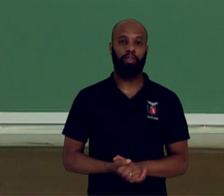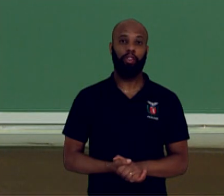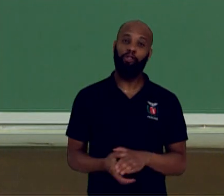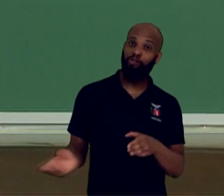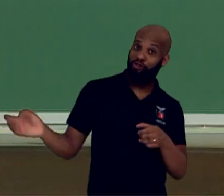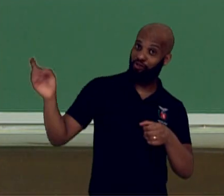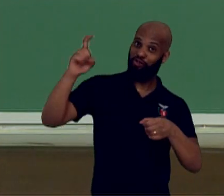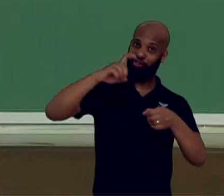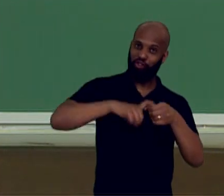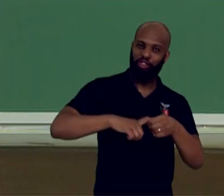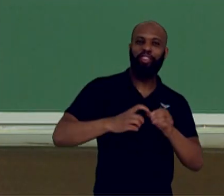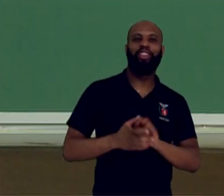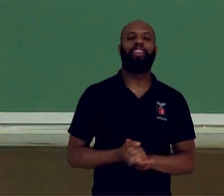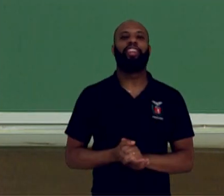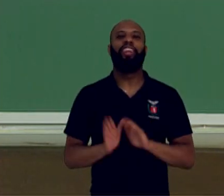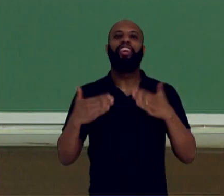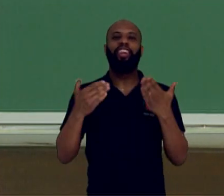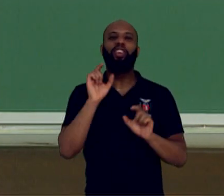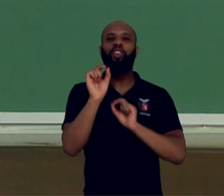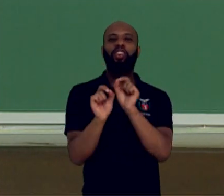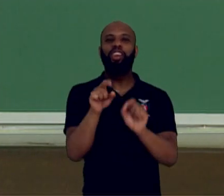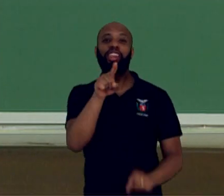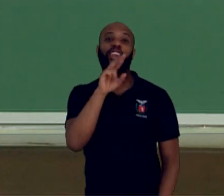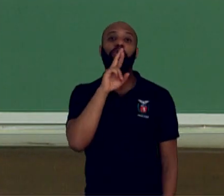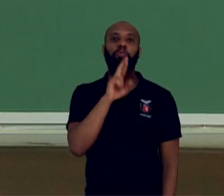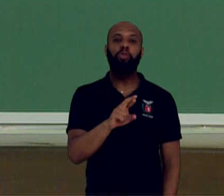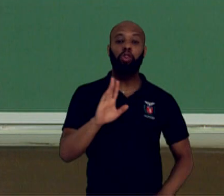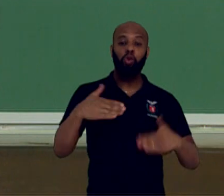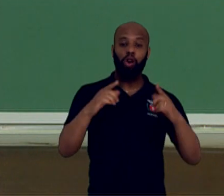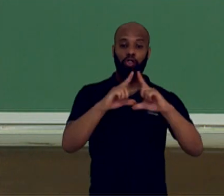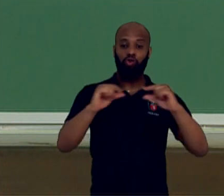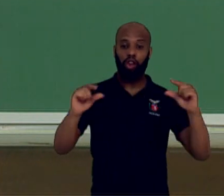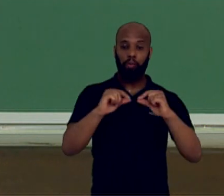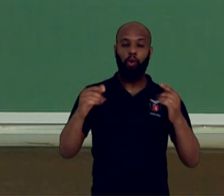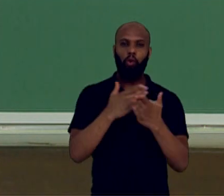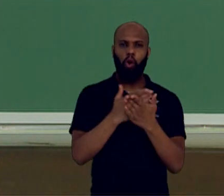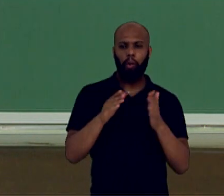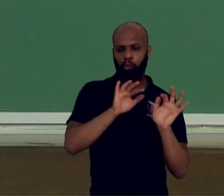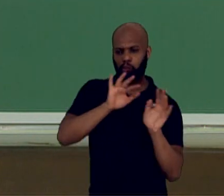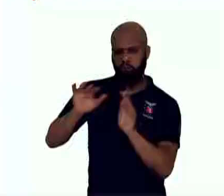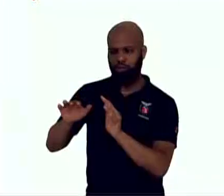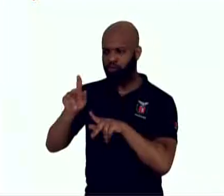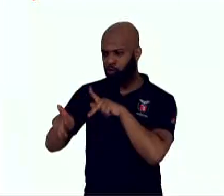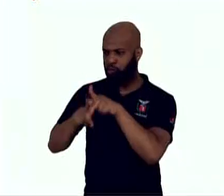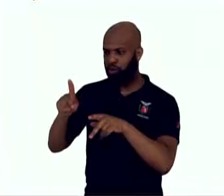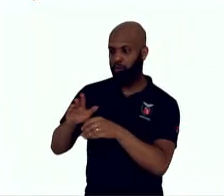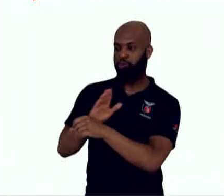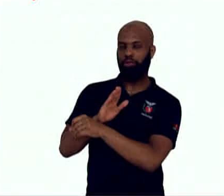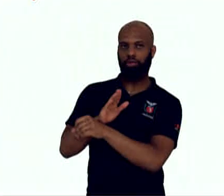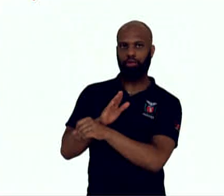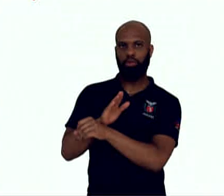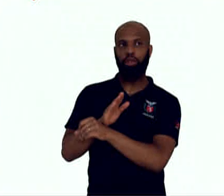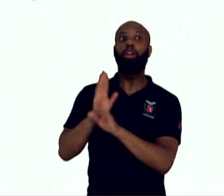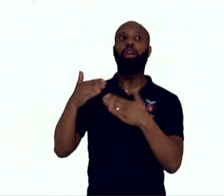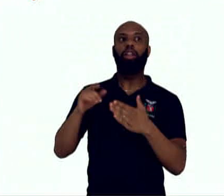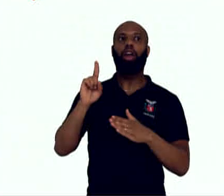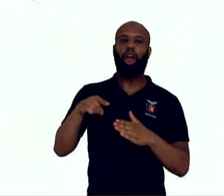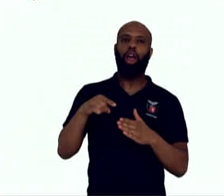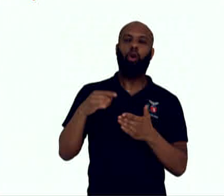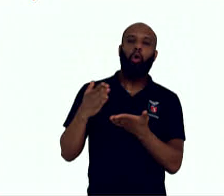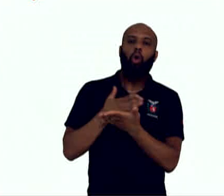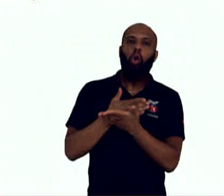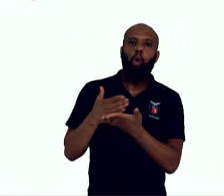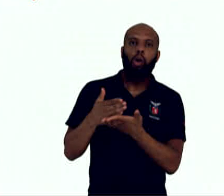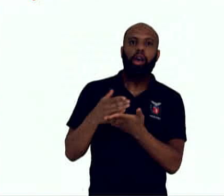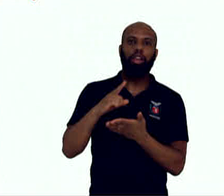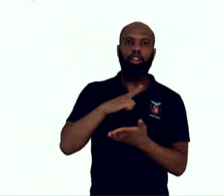Voltei, galera. E aí? O que vocês responderam? Quando o Japão passa a ser povoado? Vocês poderiam colocar então que eles passa a ser povoado